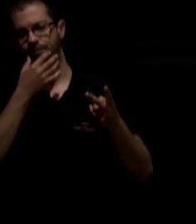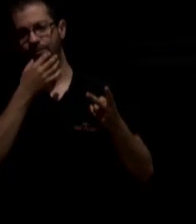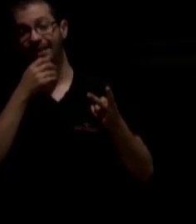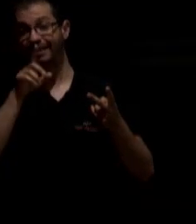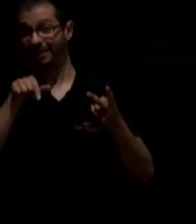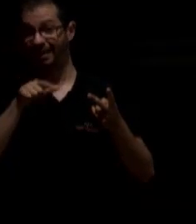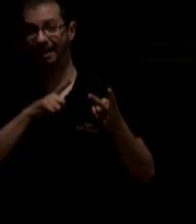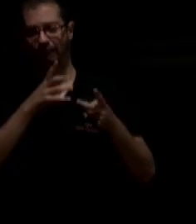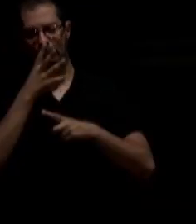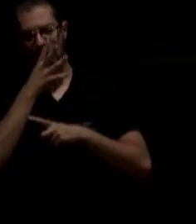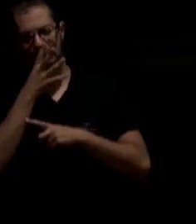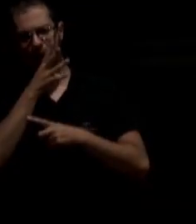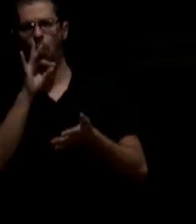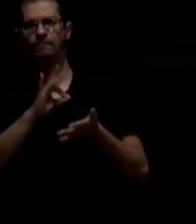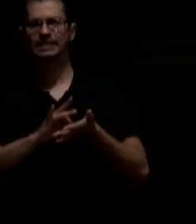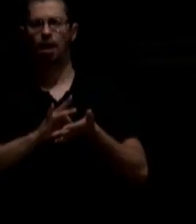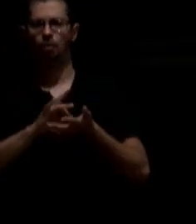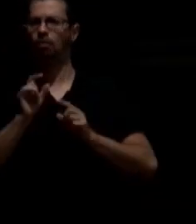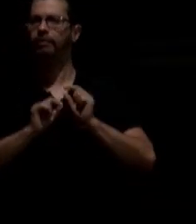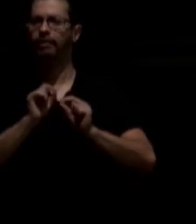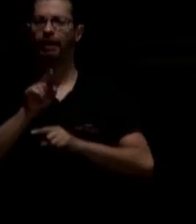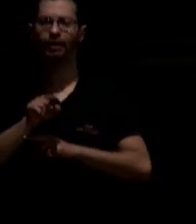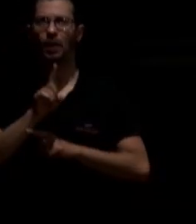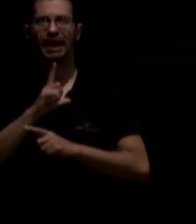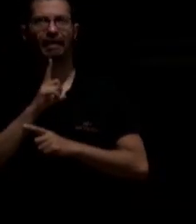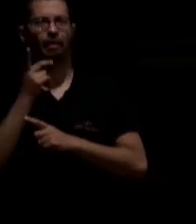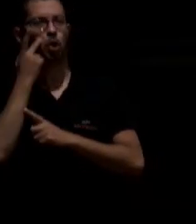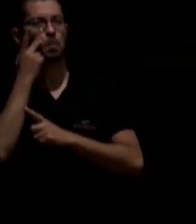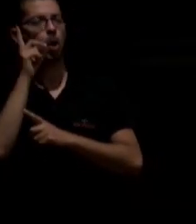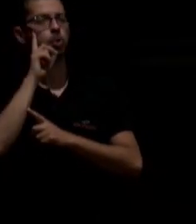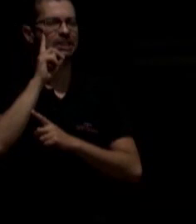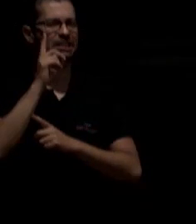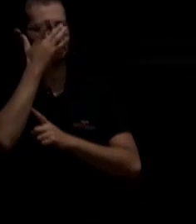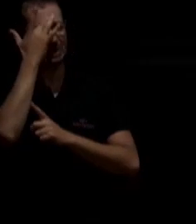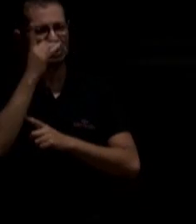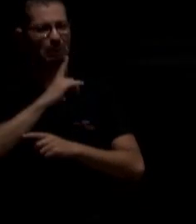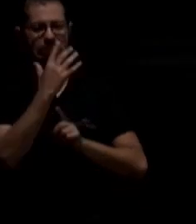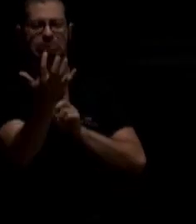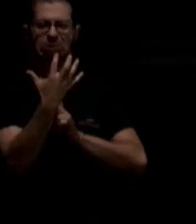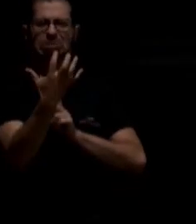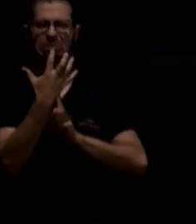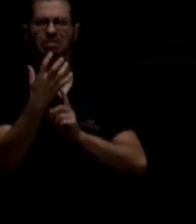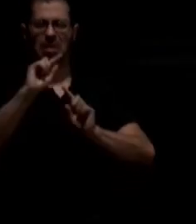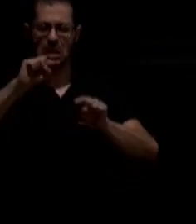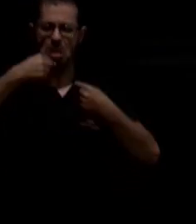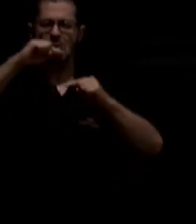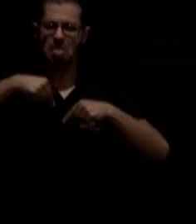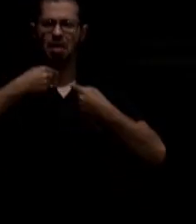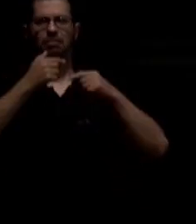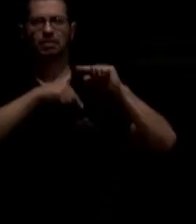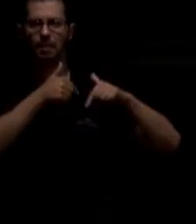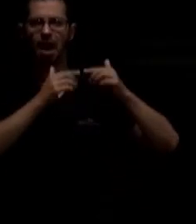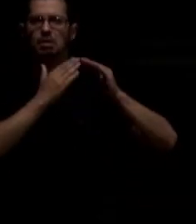oficial. Não é aquela perseguição normal do dia a dia que você sofre no trabalho, na escola ou na família. É a perseguição